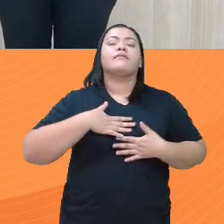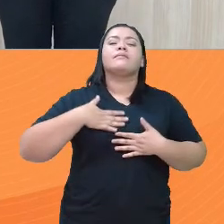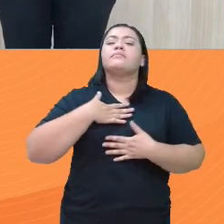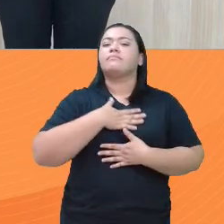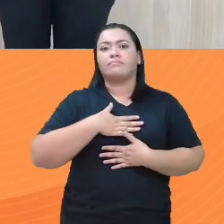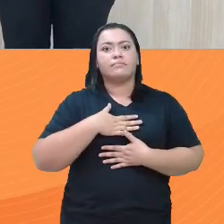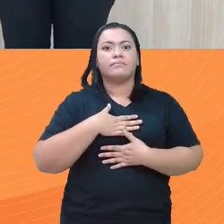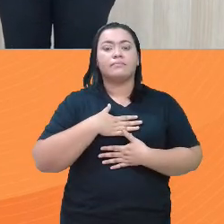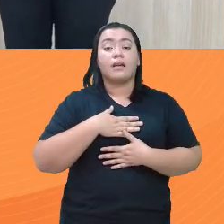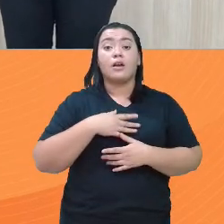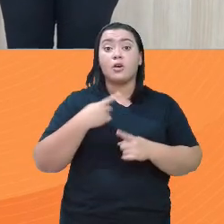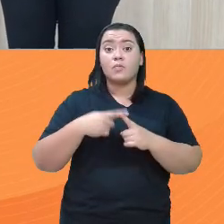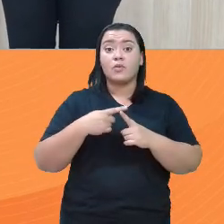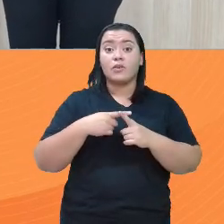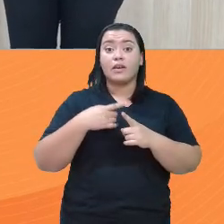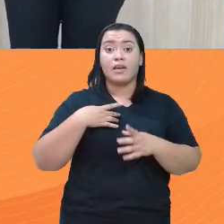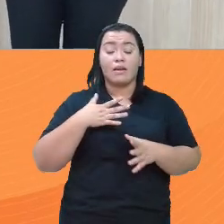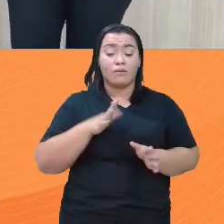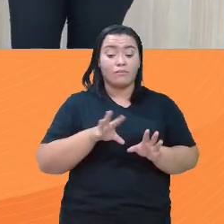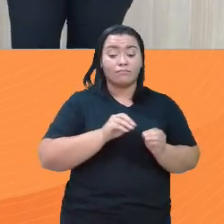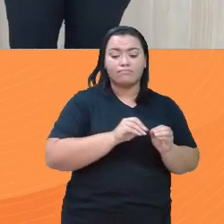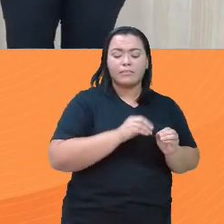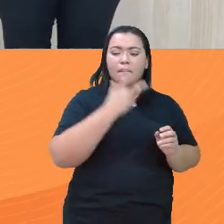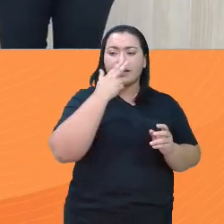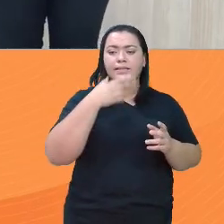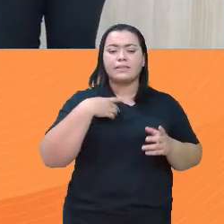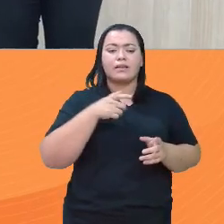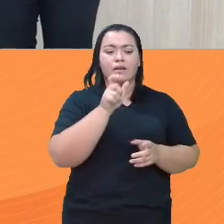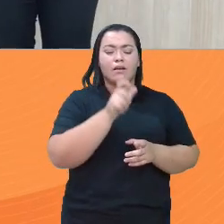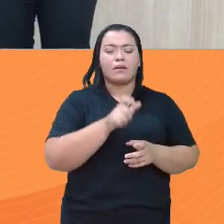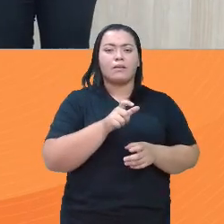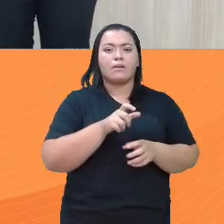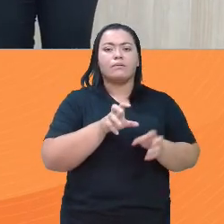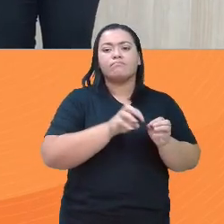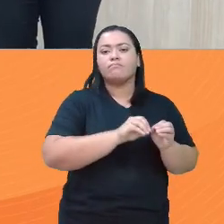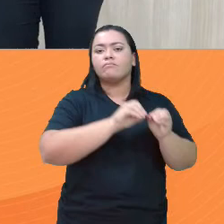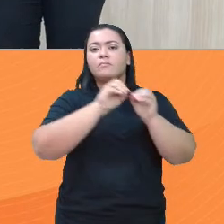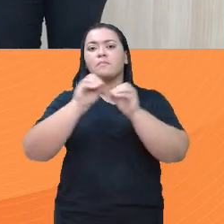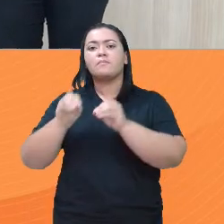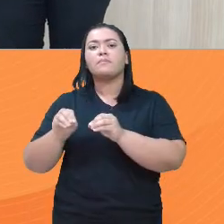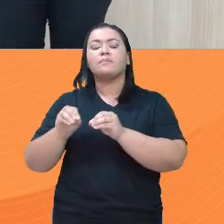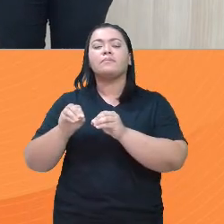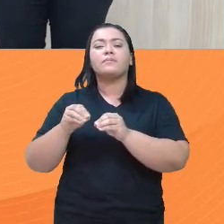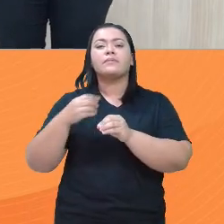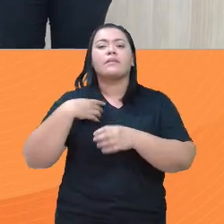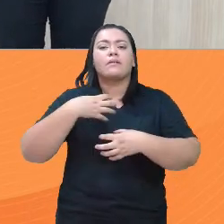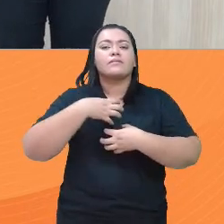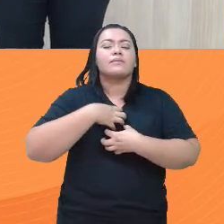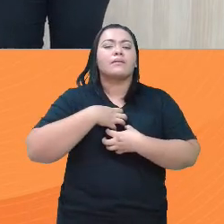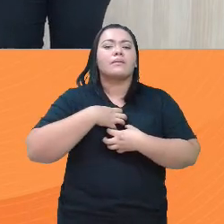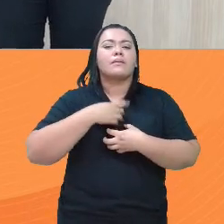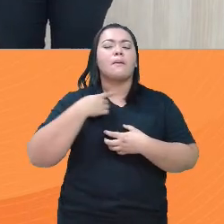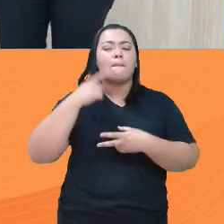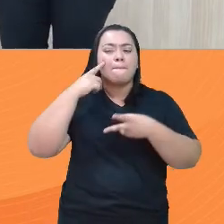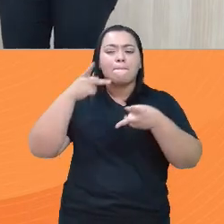fazer com que ele saia de uma situação e esteja em outra situação, se percebendo